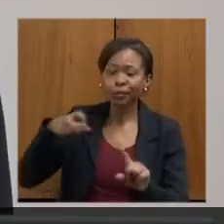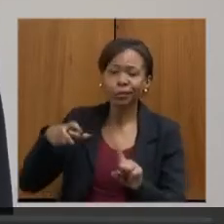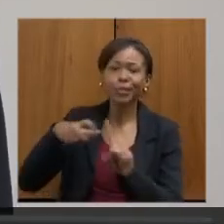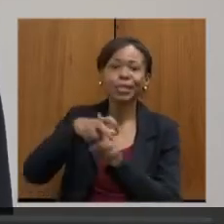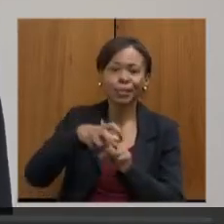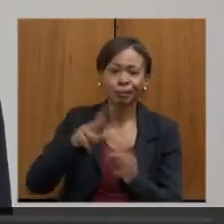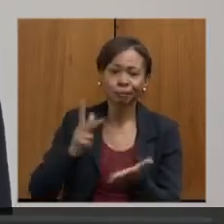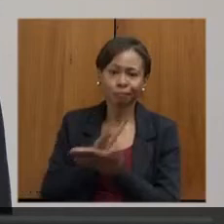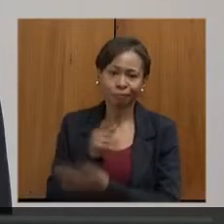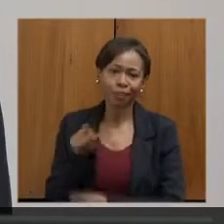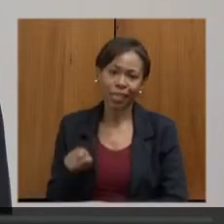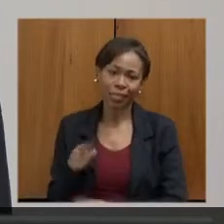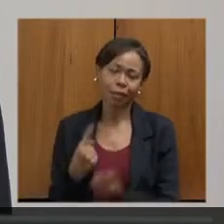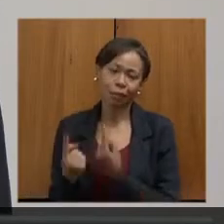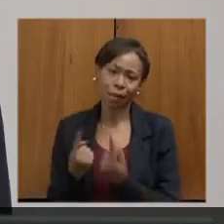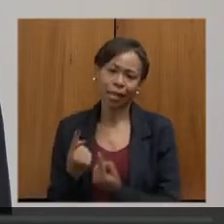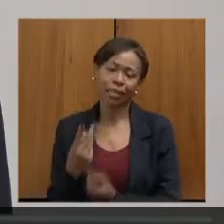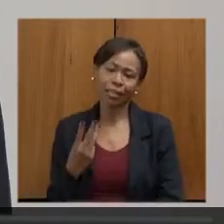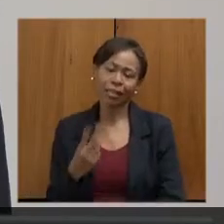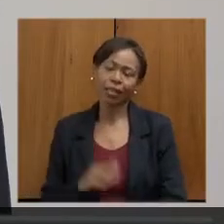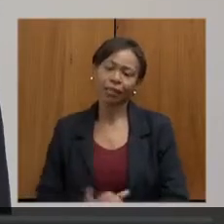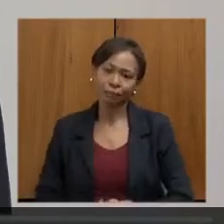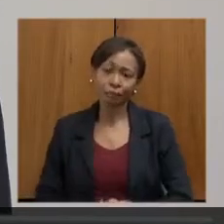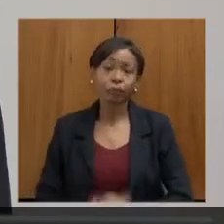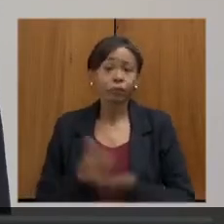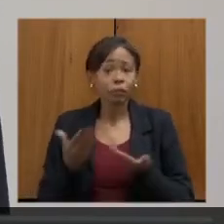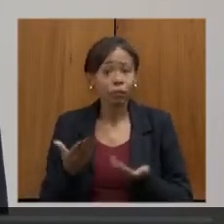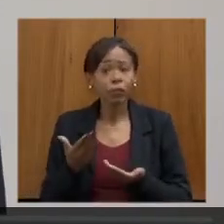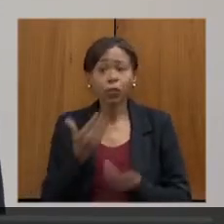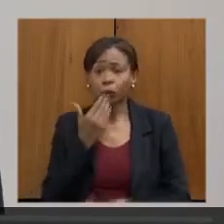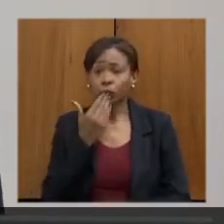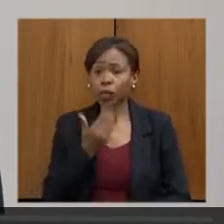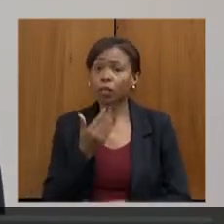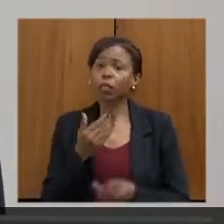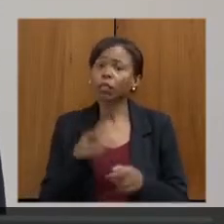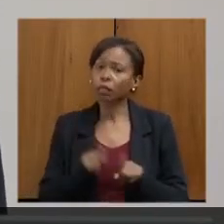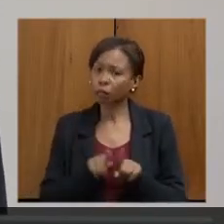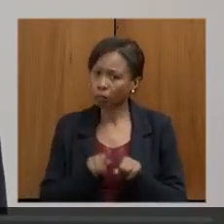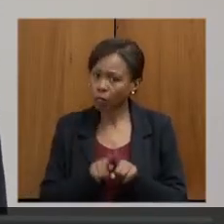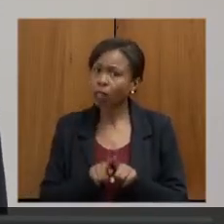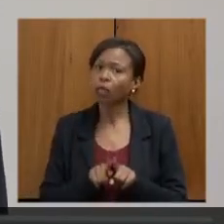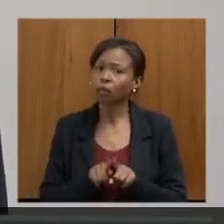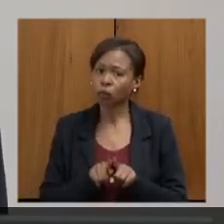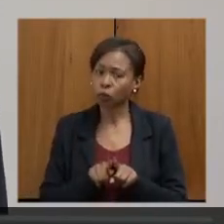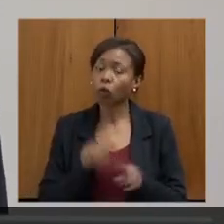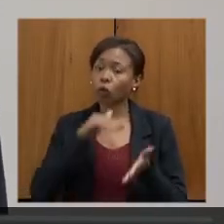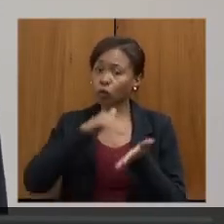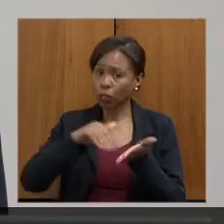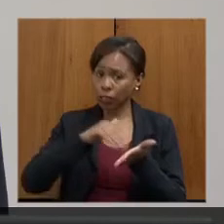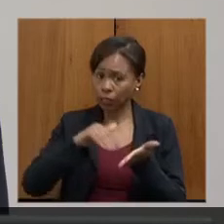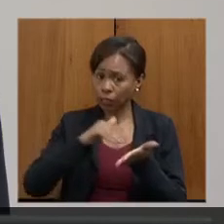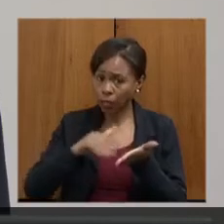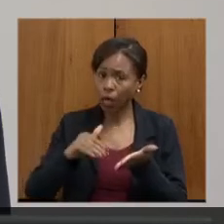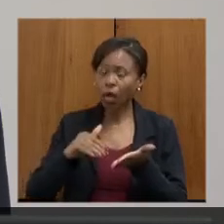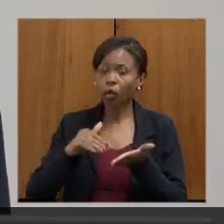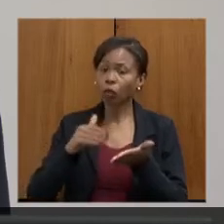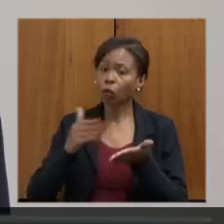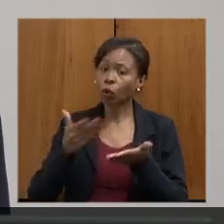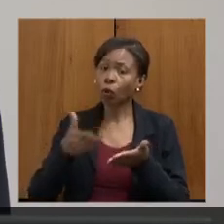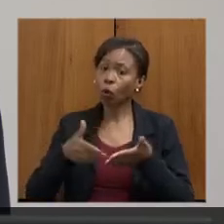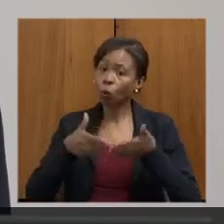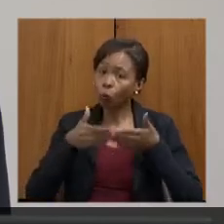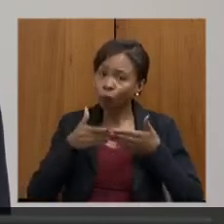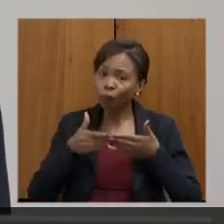aconteceram Então eu queria também solicitar a intervenção do secretário com